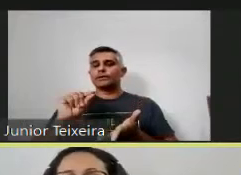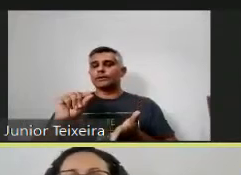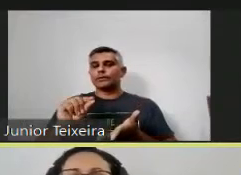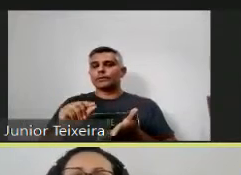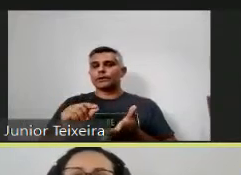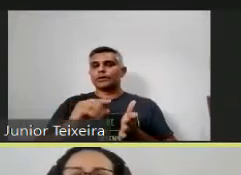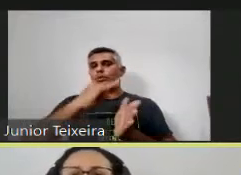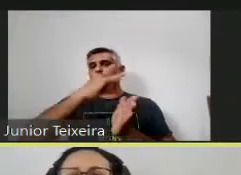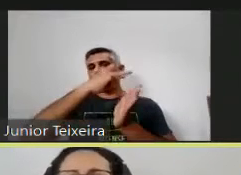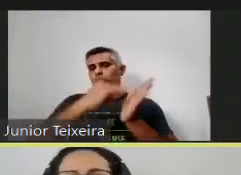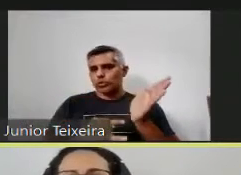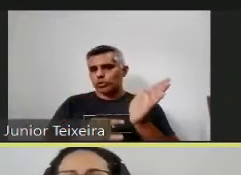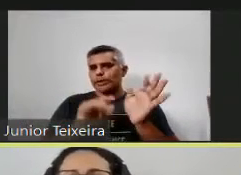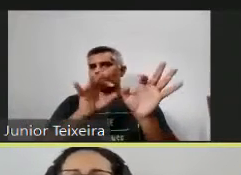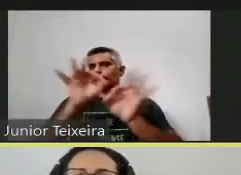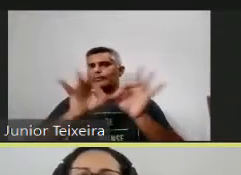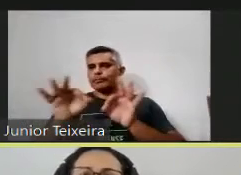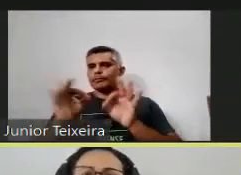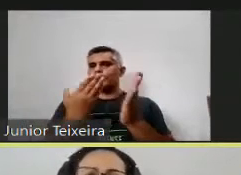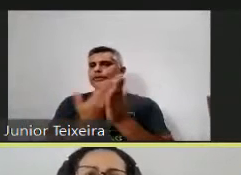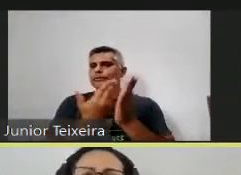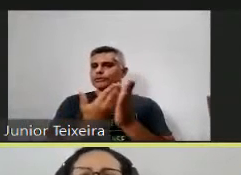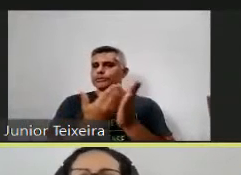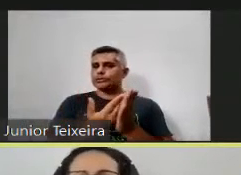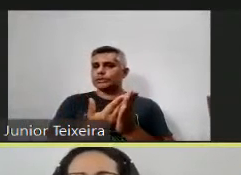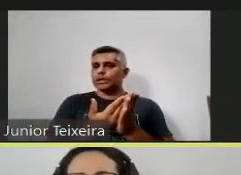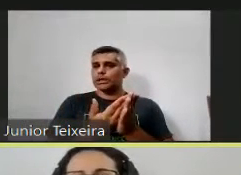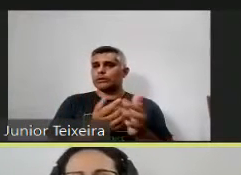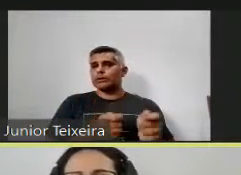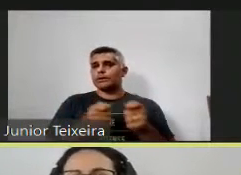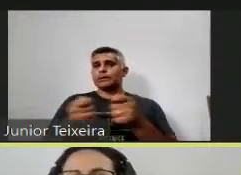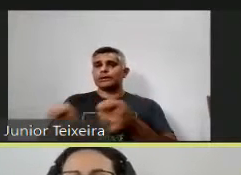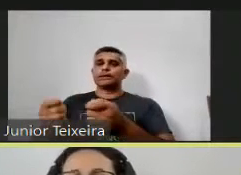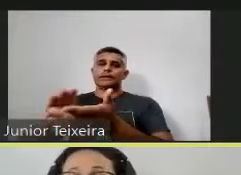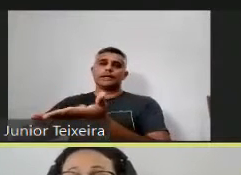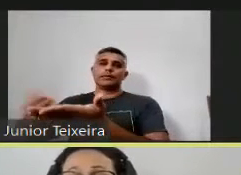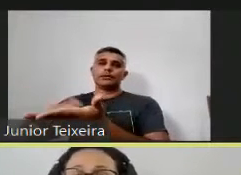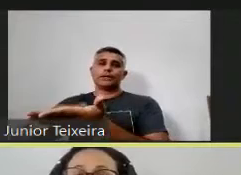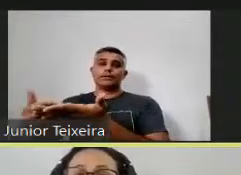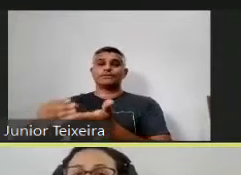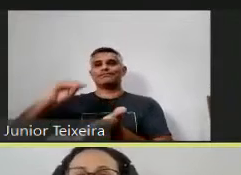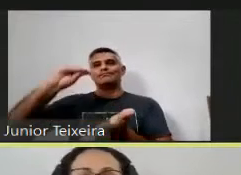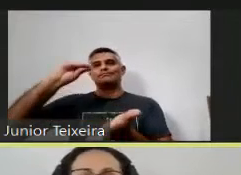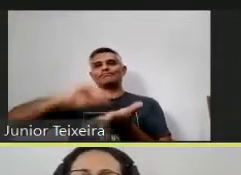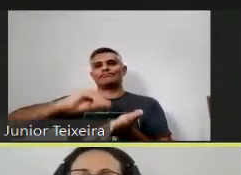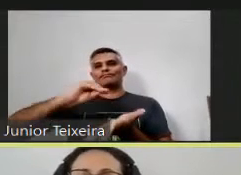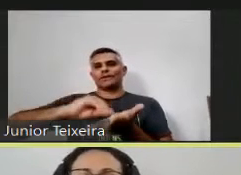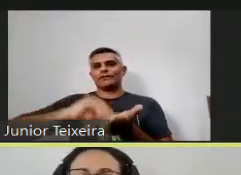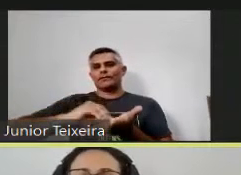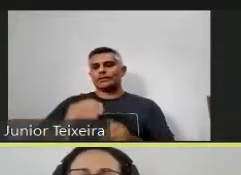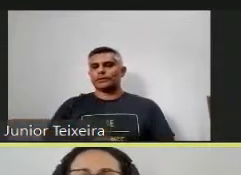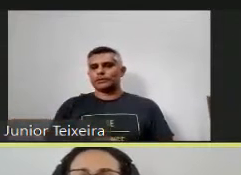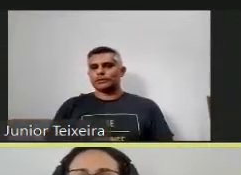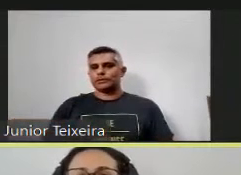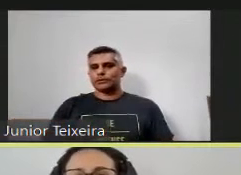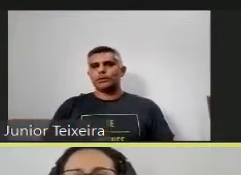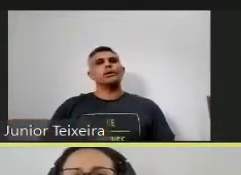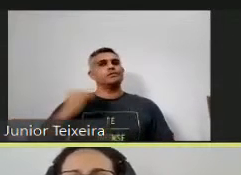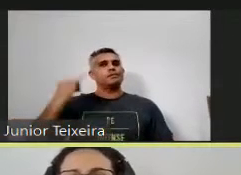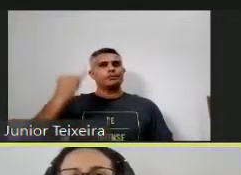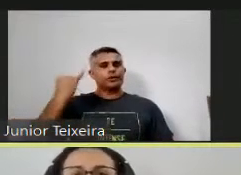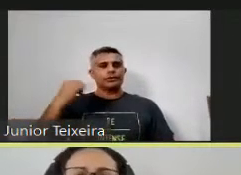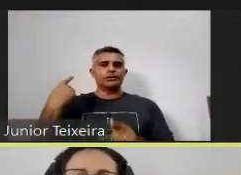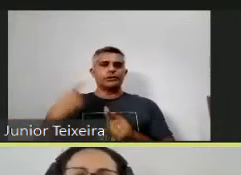Então, impossibilita esse intérprete melhor se preparar para o momento da interpretação, porque muitas vezes eles nem sequer sabem